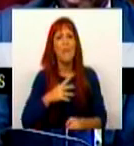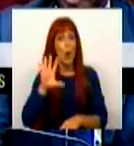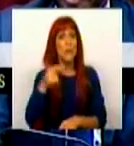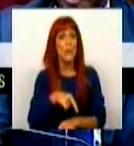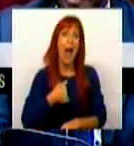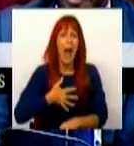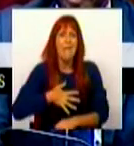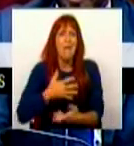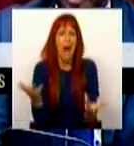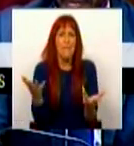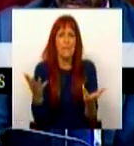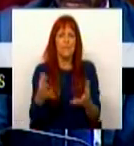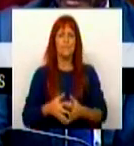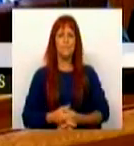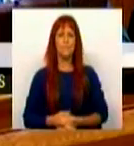acontecesse.